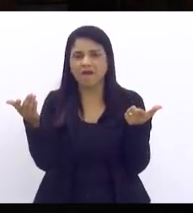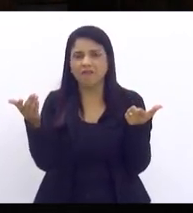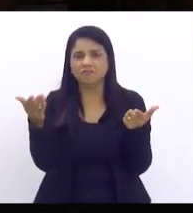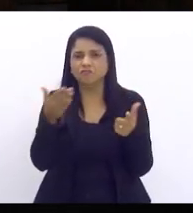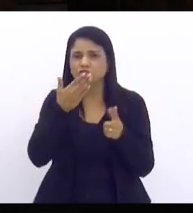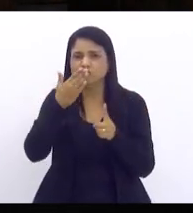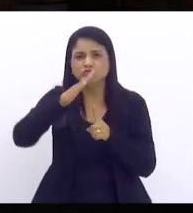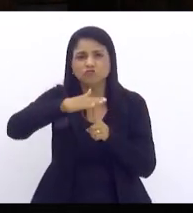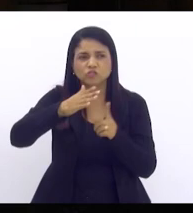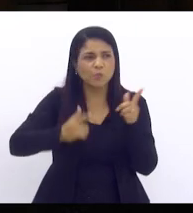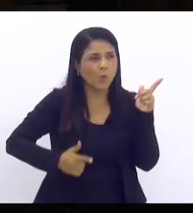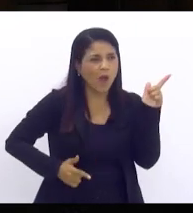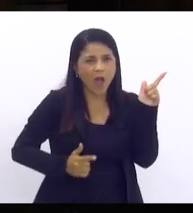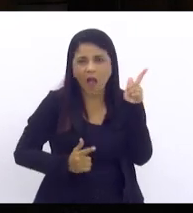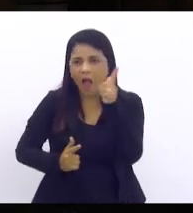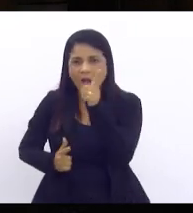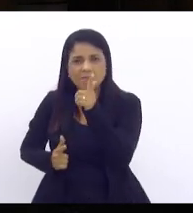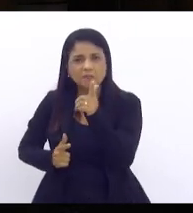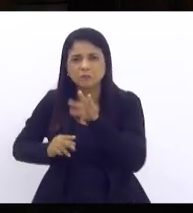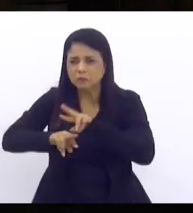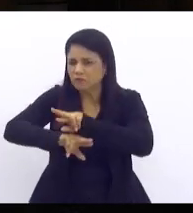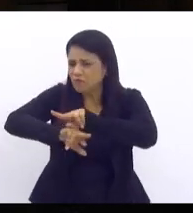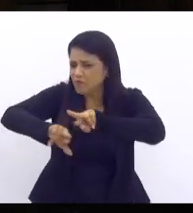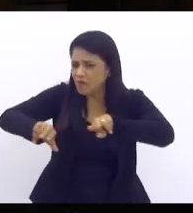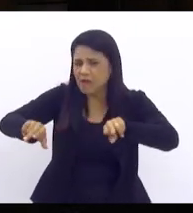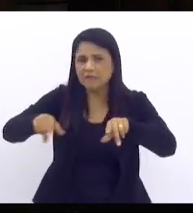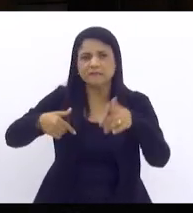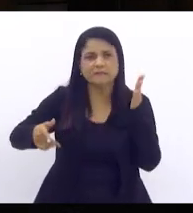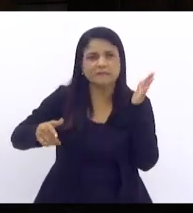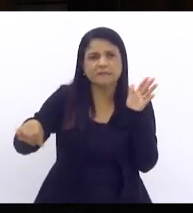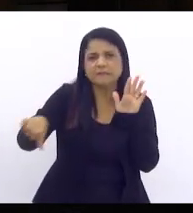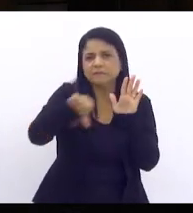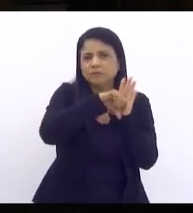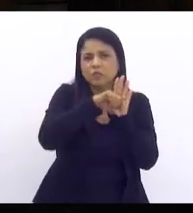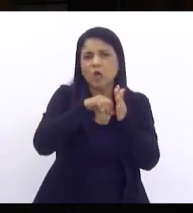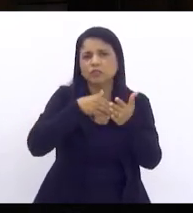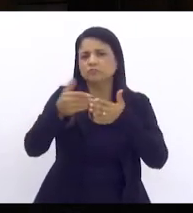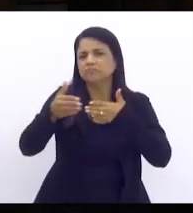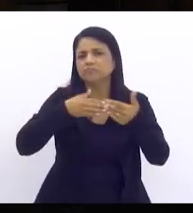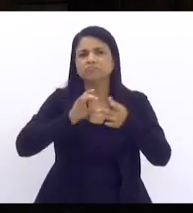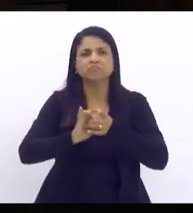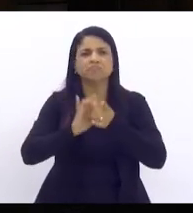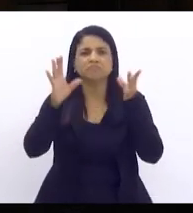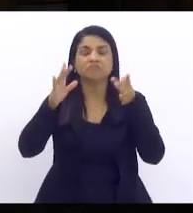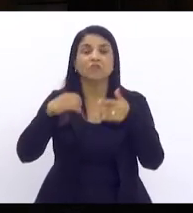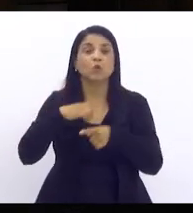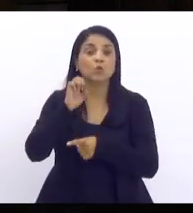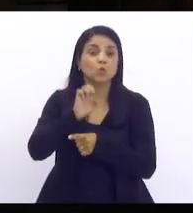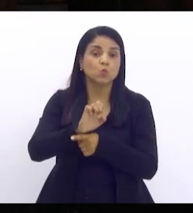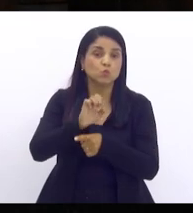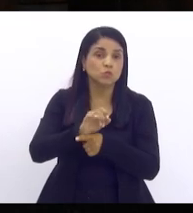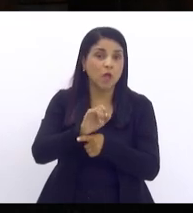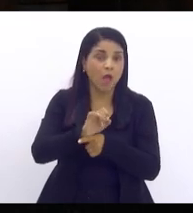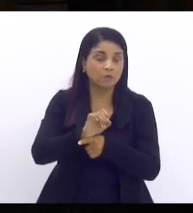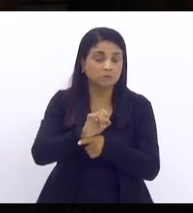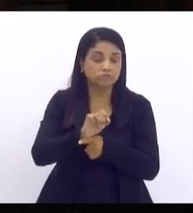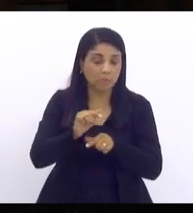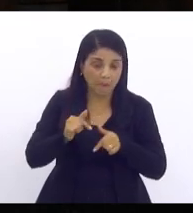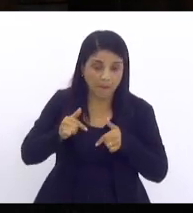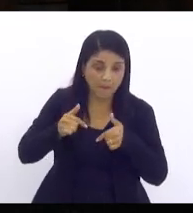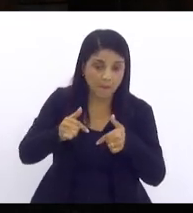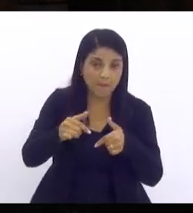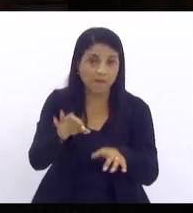Criminosos à vontade, fazendo o que querem. Ai, se não fosse o Estado e a nossa polícia.